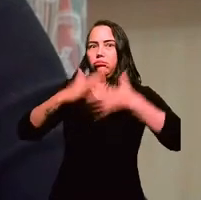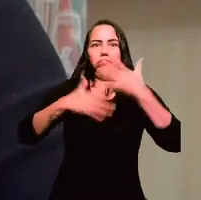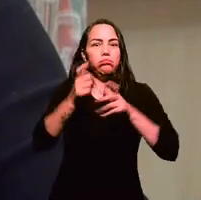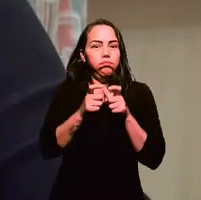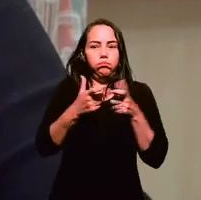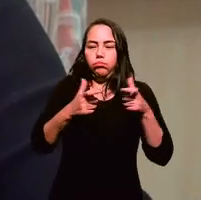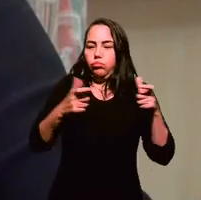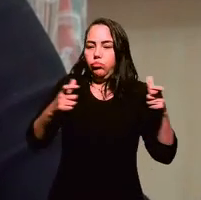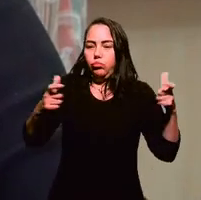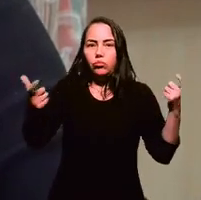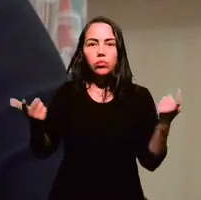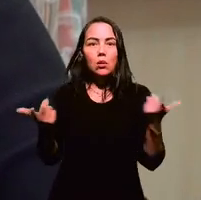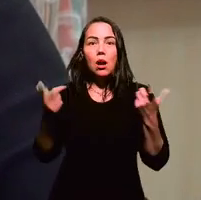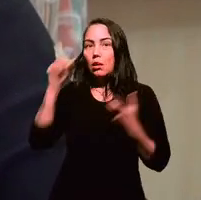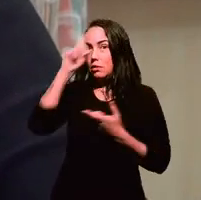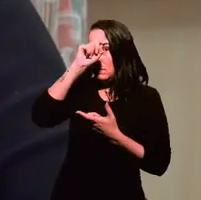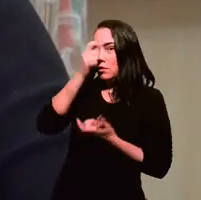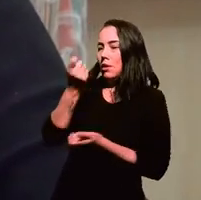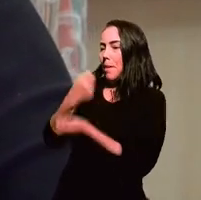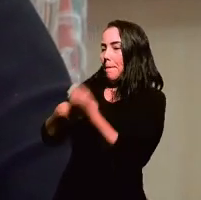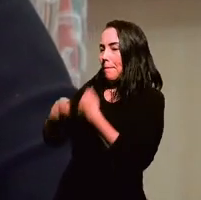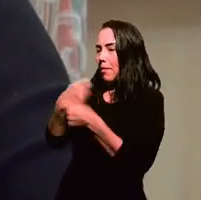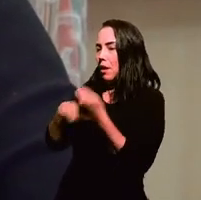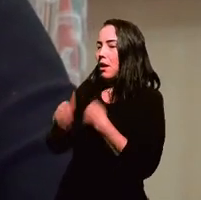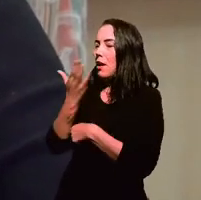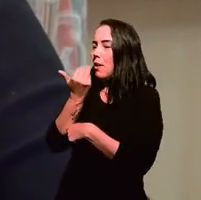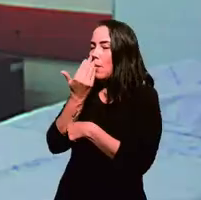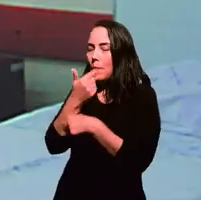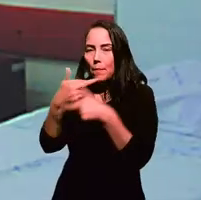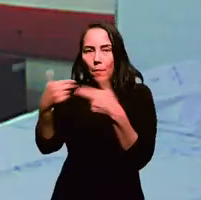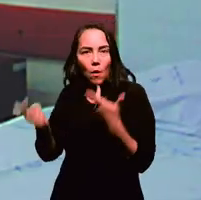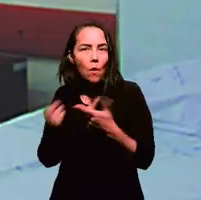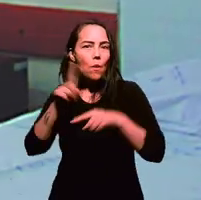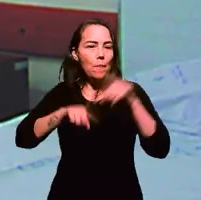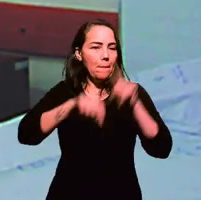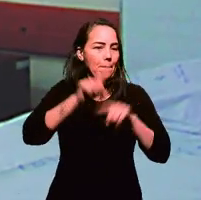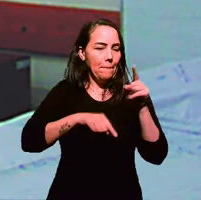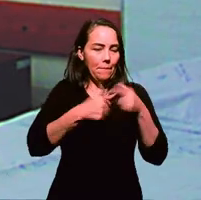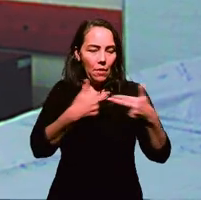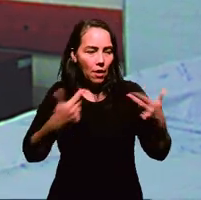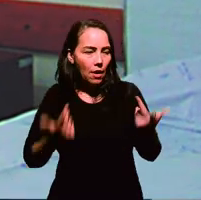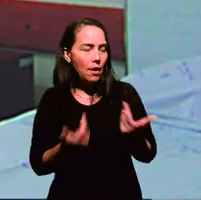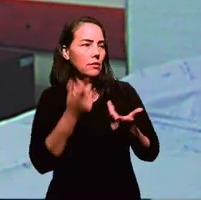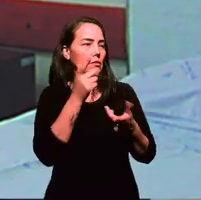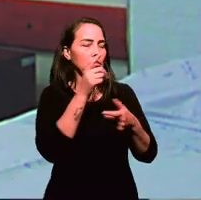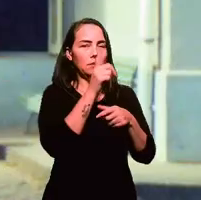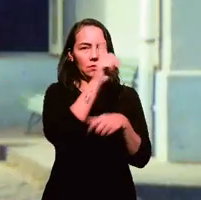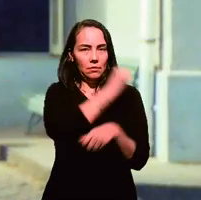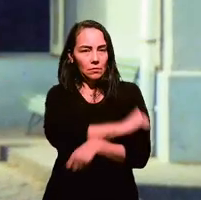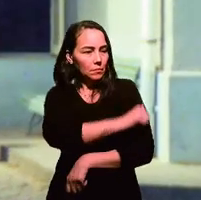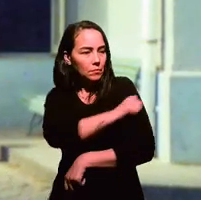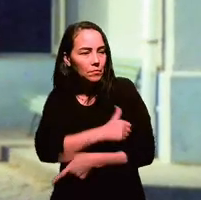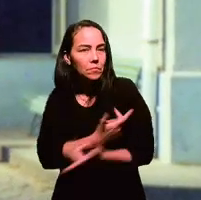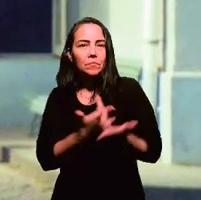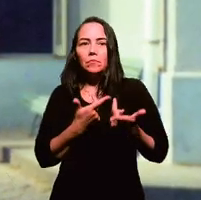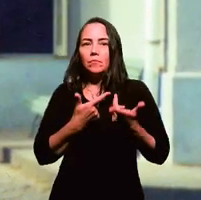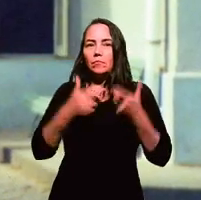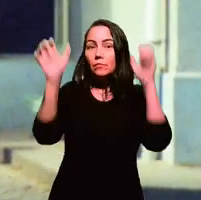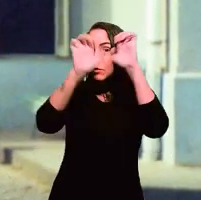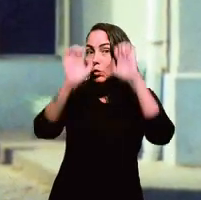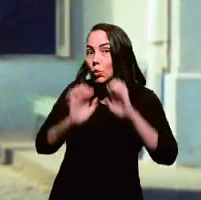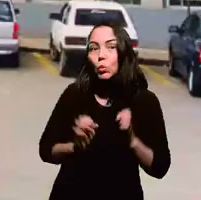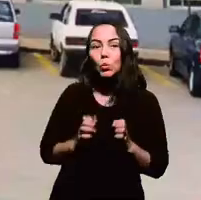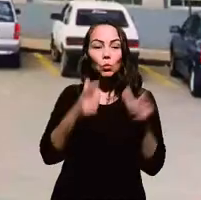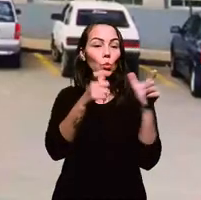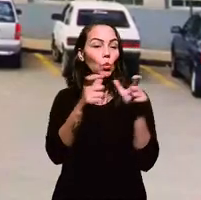muito difícil, porque tinha que administrar a parte de alimentação, de material, de enfermagem, a parte física